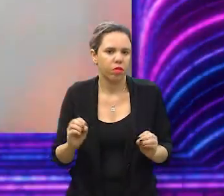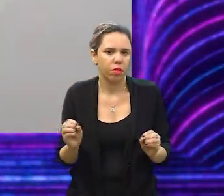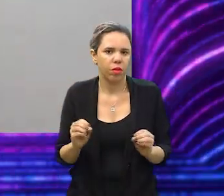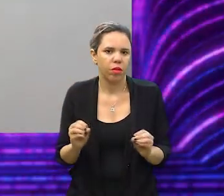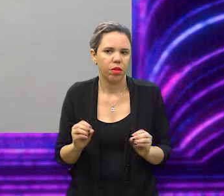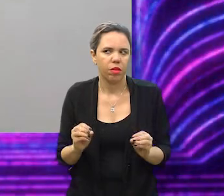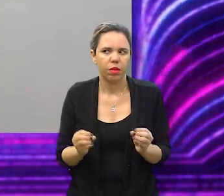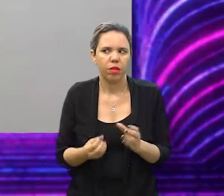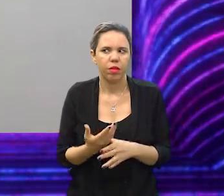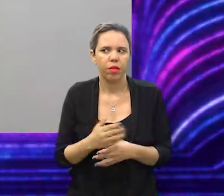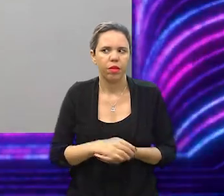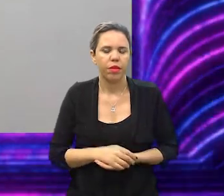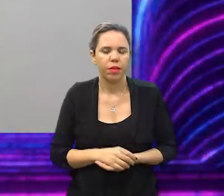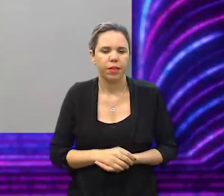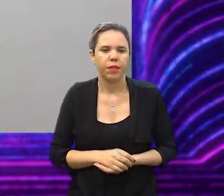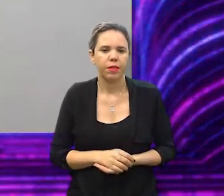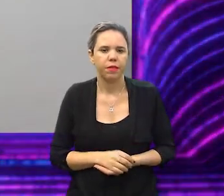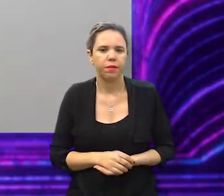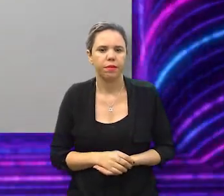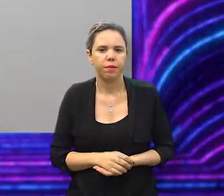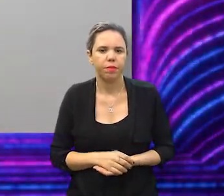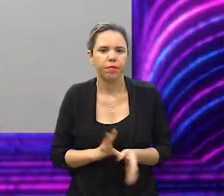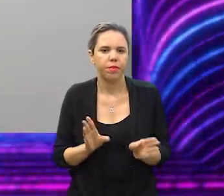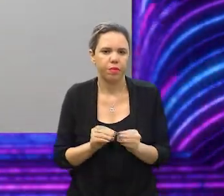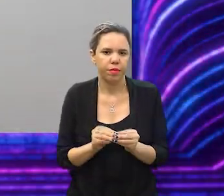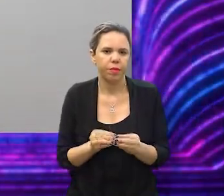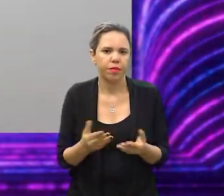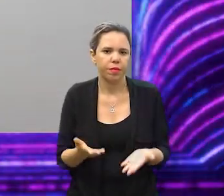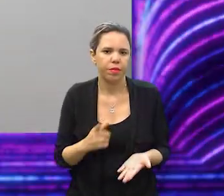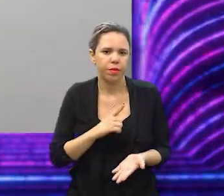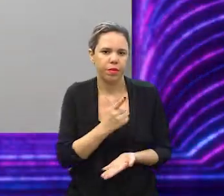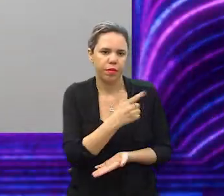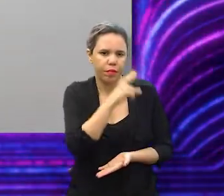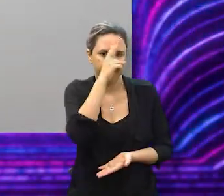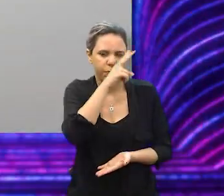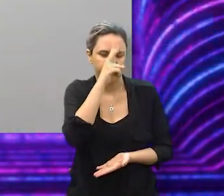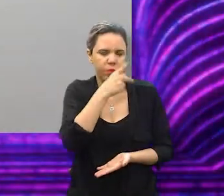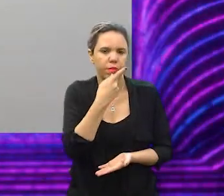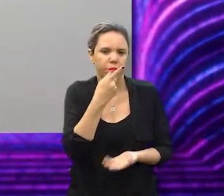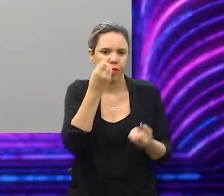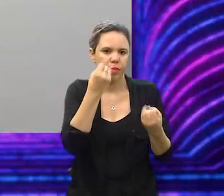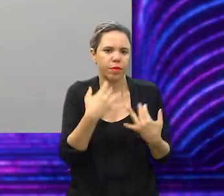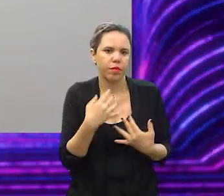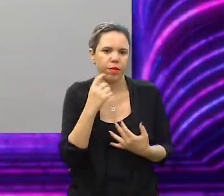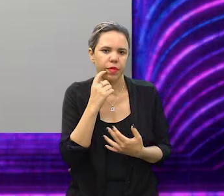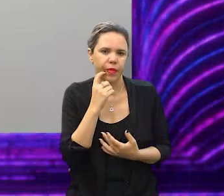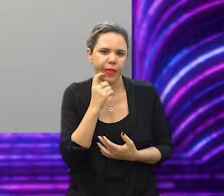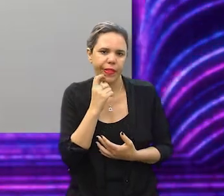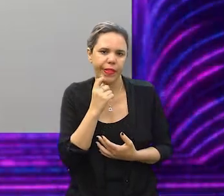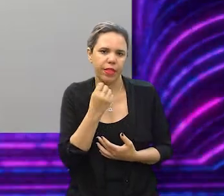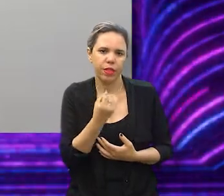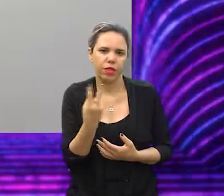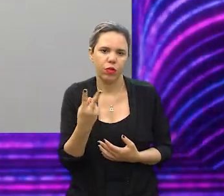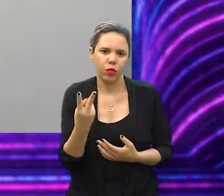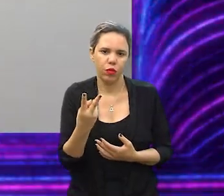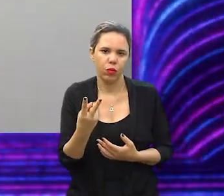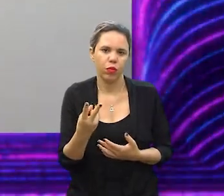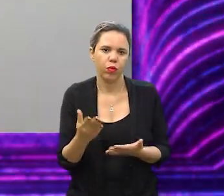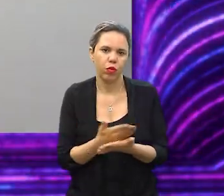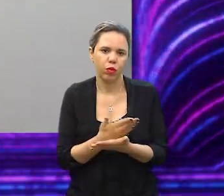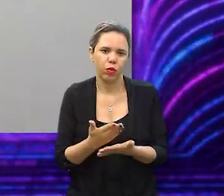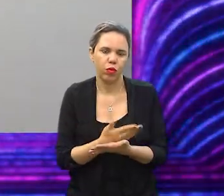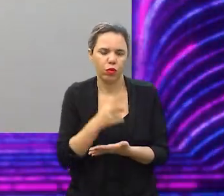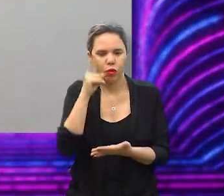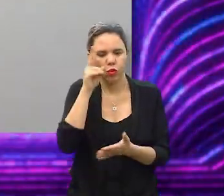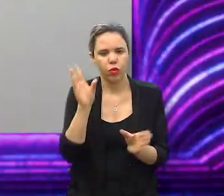vai acontecer? Né? Mas ela é fechada. Vai ter outras histórias para contar. O volume 2 é uma